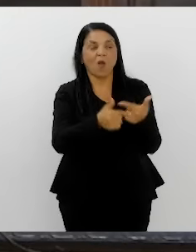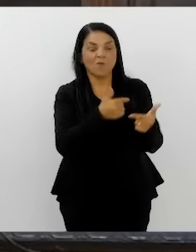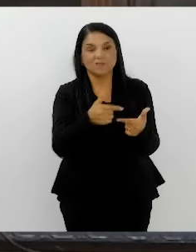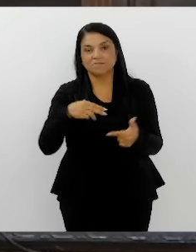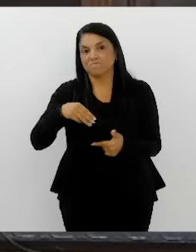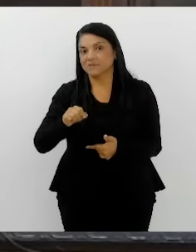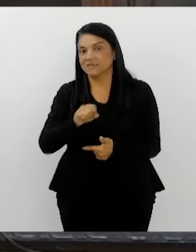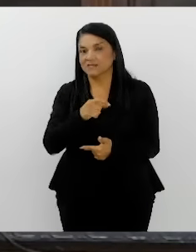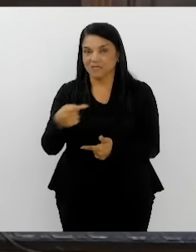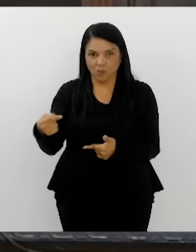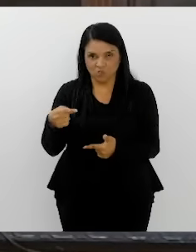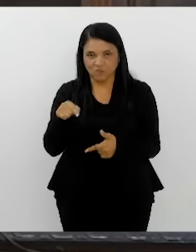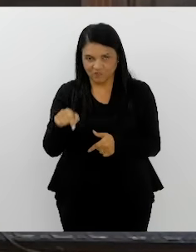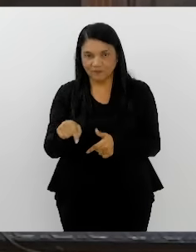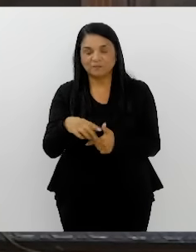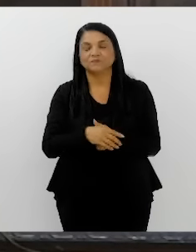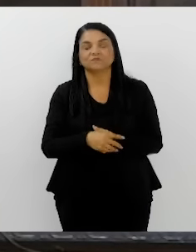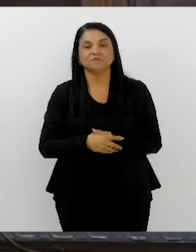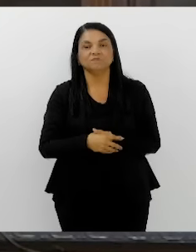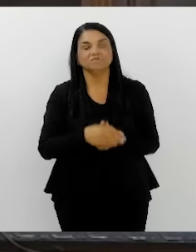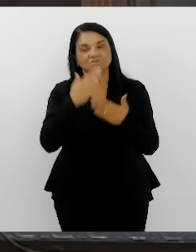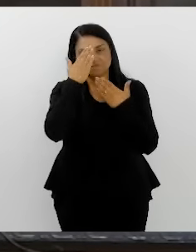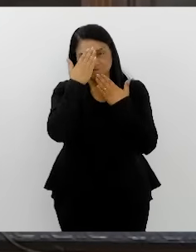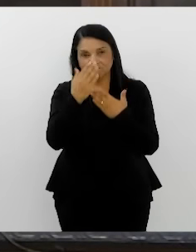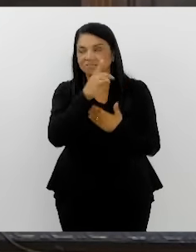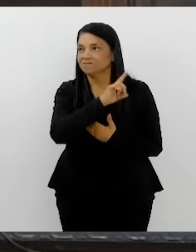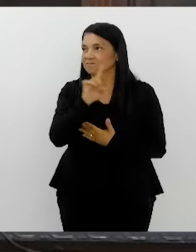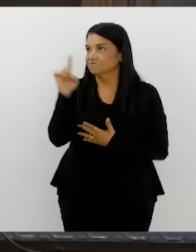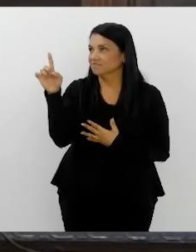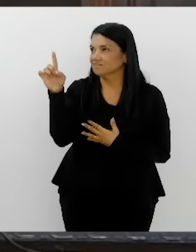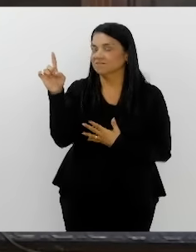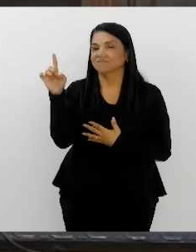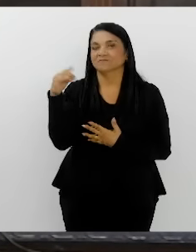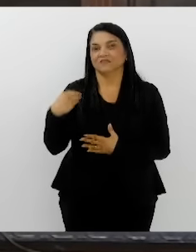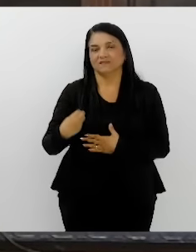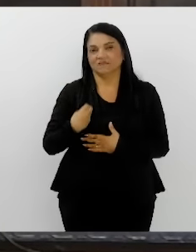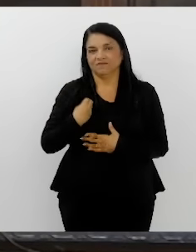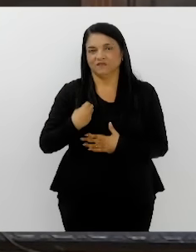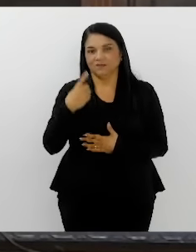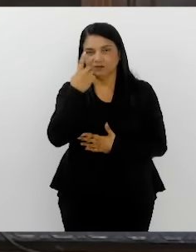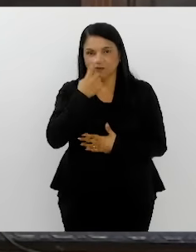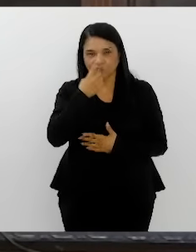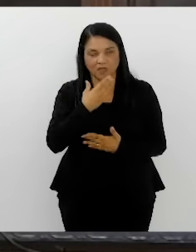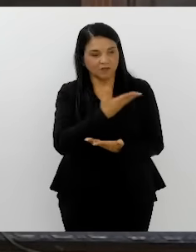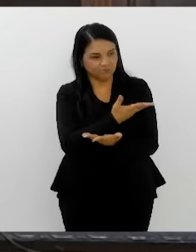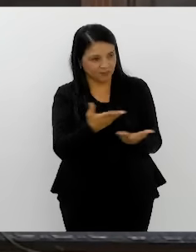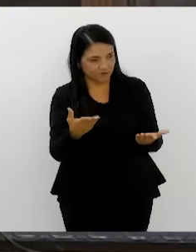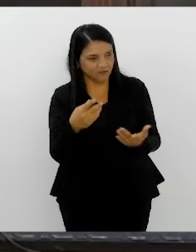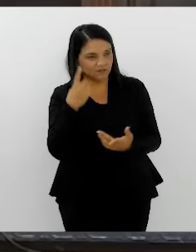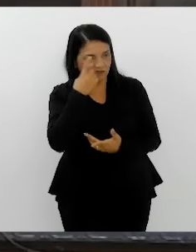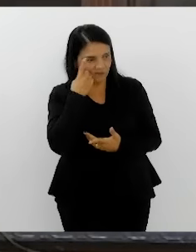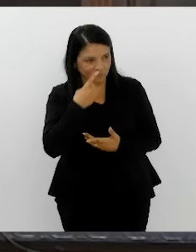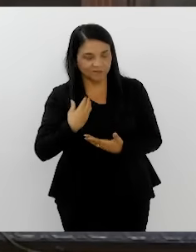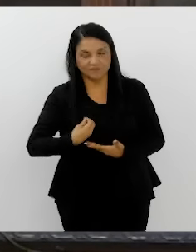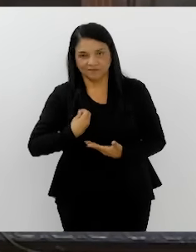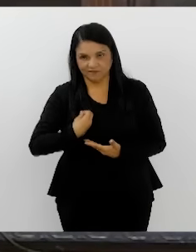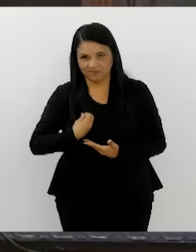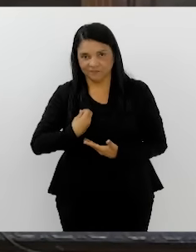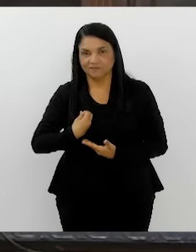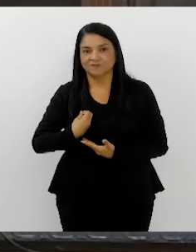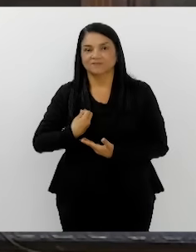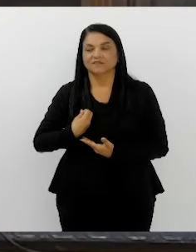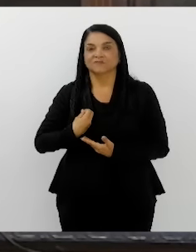Então, agradeço a Deus, a vida do deputado e de todos os senhores. Agradecemos essa homenagem a Monsenhor João Clar. Agradeço ao Dom